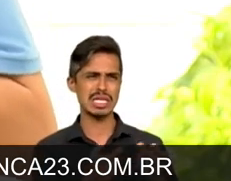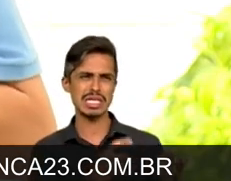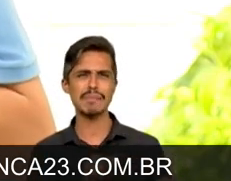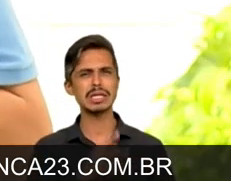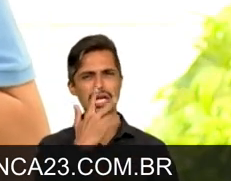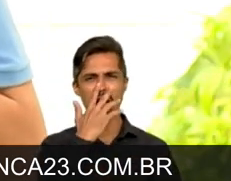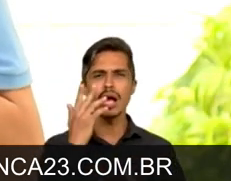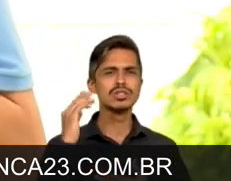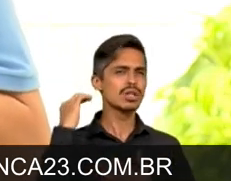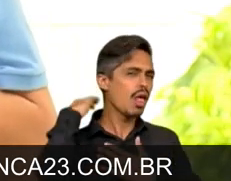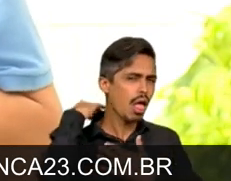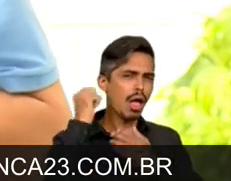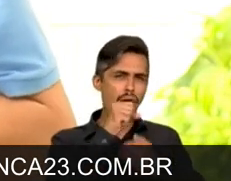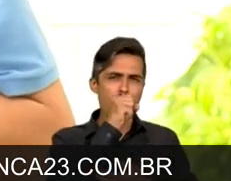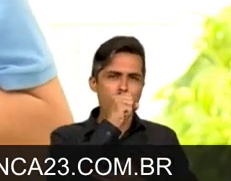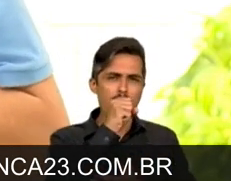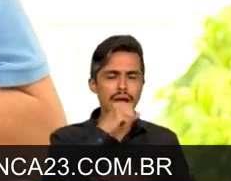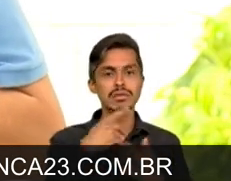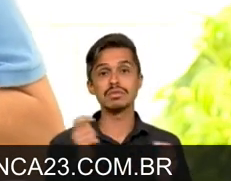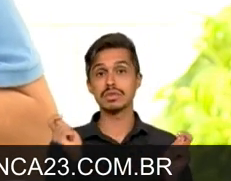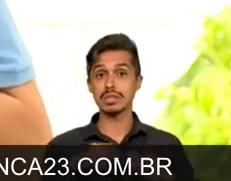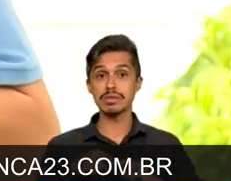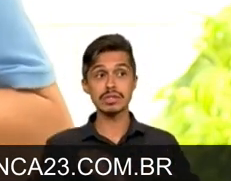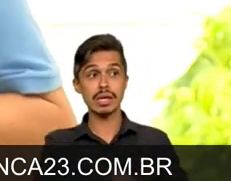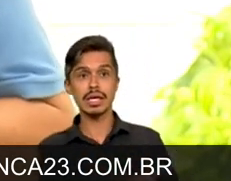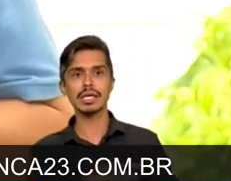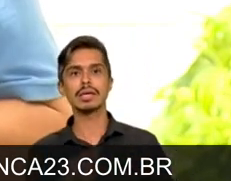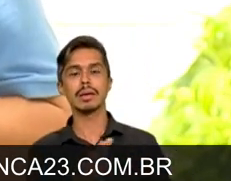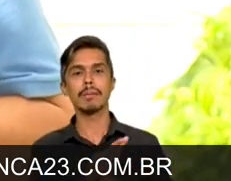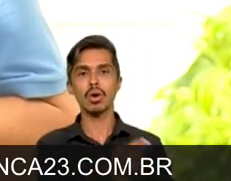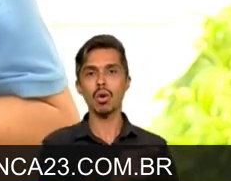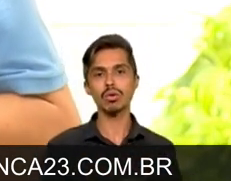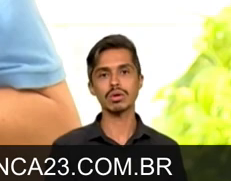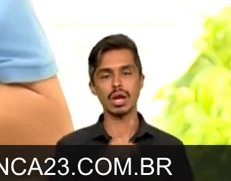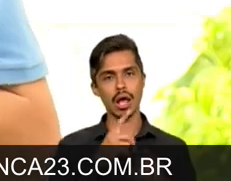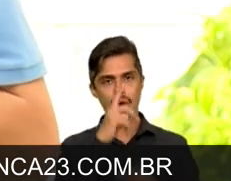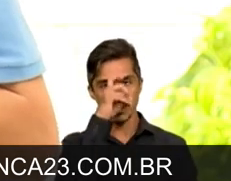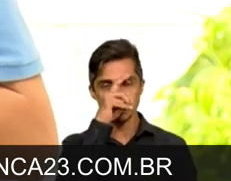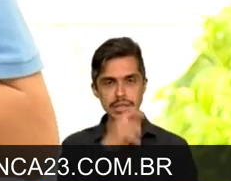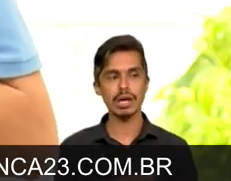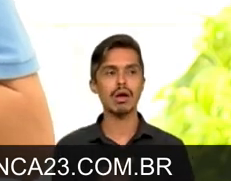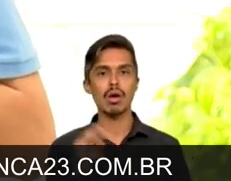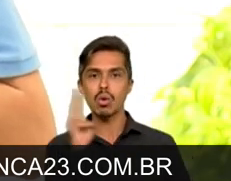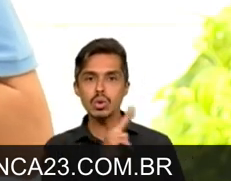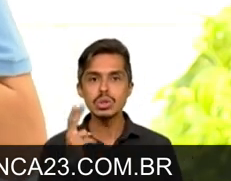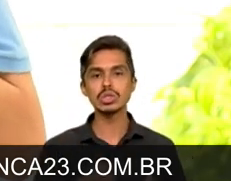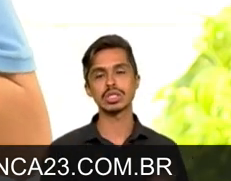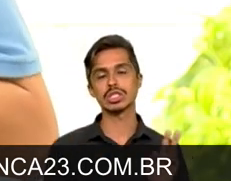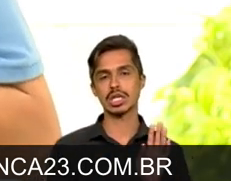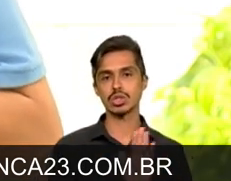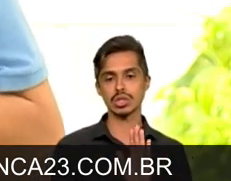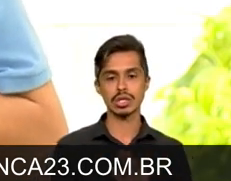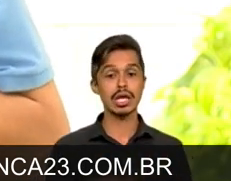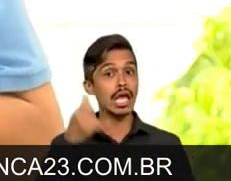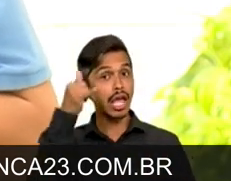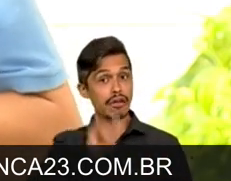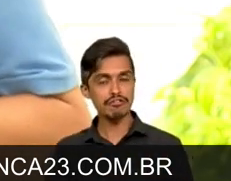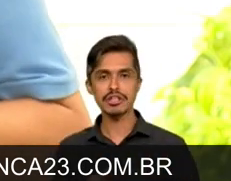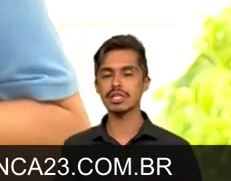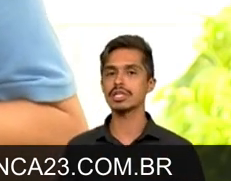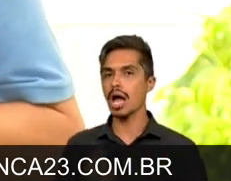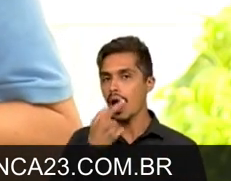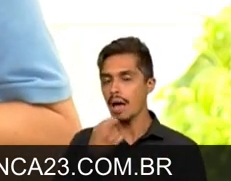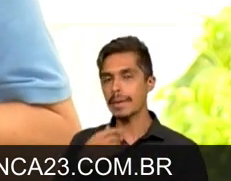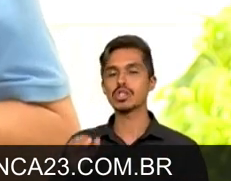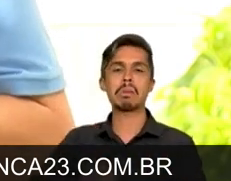você procure a unidade de saúde mais próxima de sua casa para o atendimento rápido. É bom também evitar a automedicação, que em